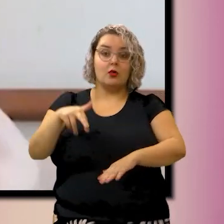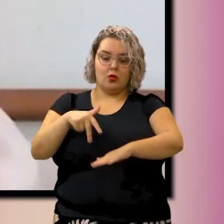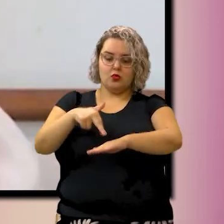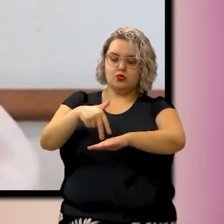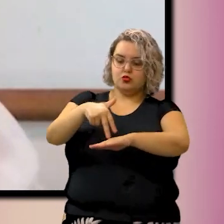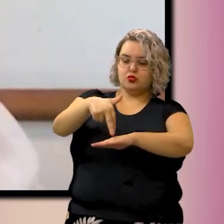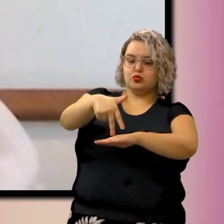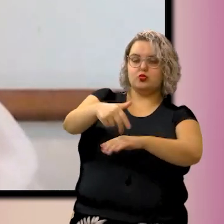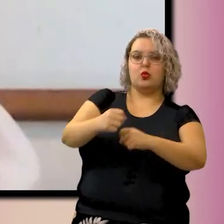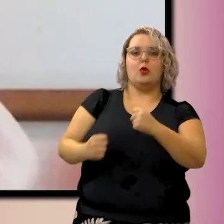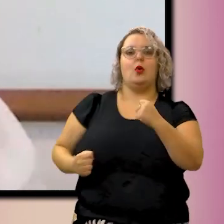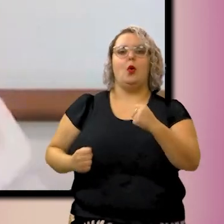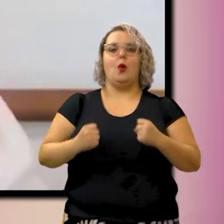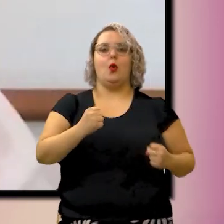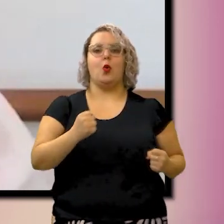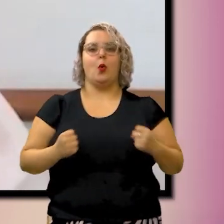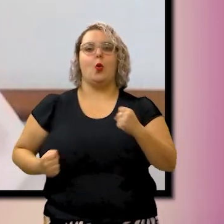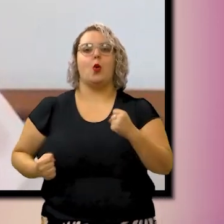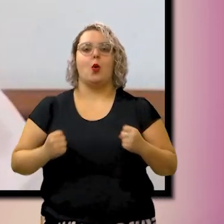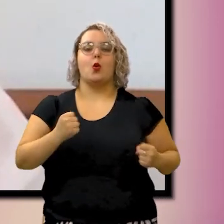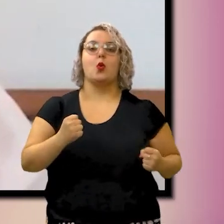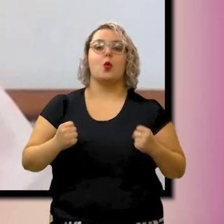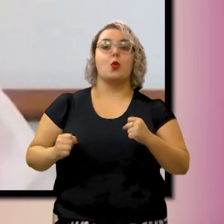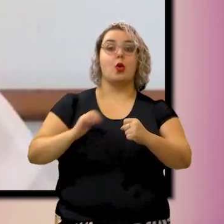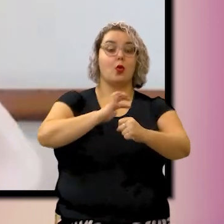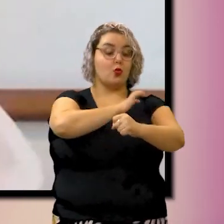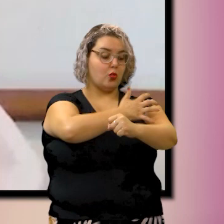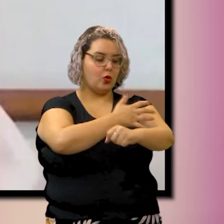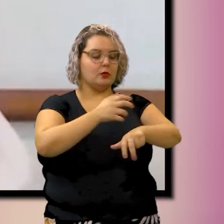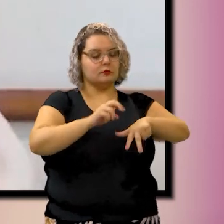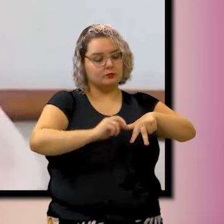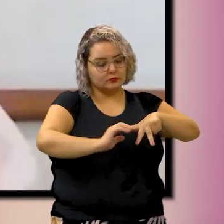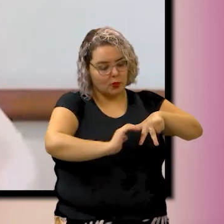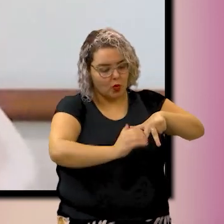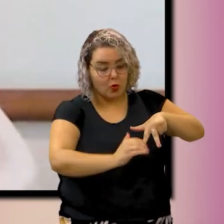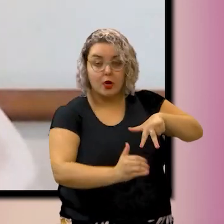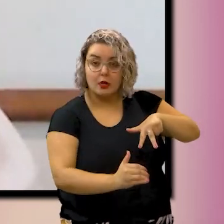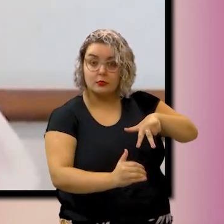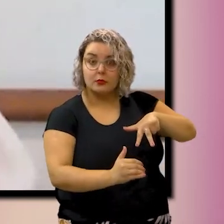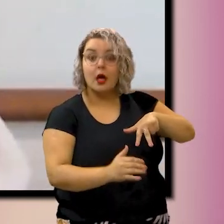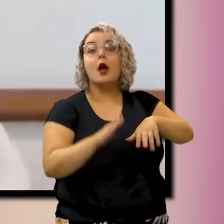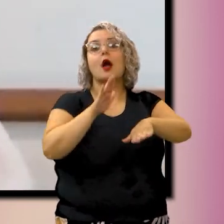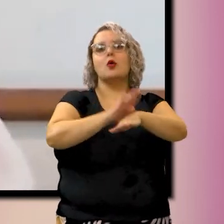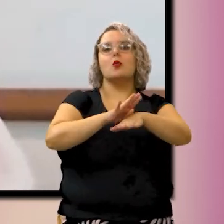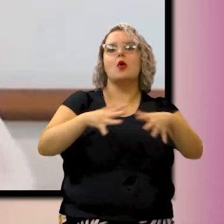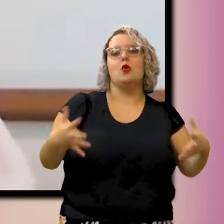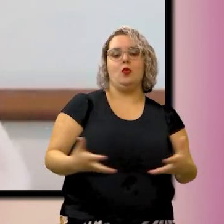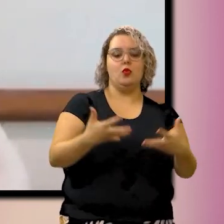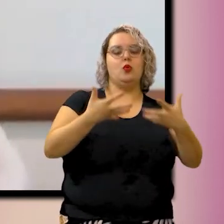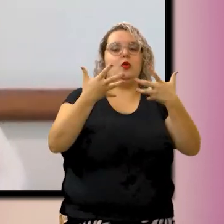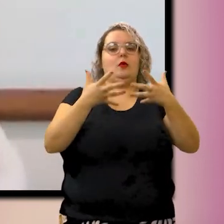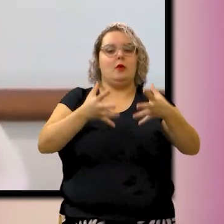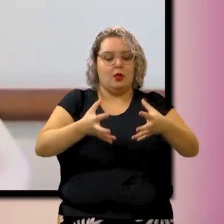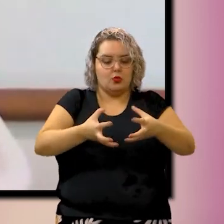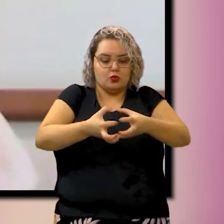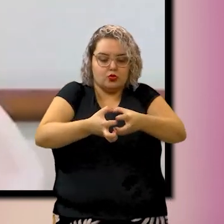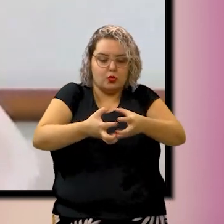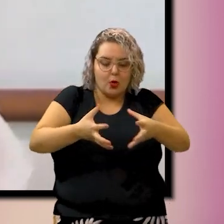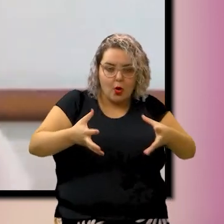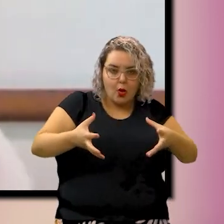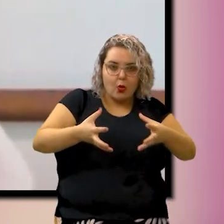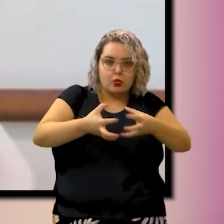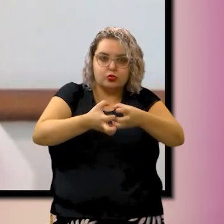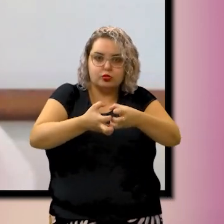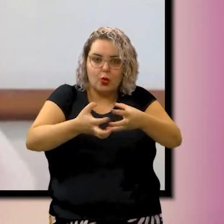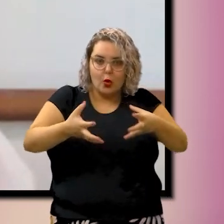fazendo atividade física, a musculatura da perna ajuda a bombear esse sangue. Ela contrai e